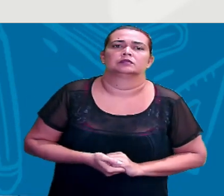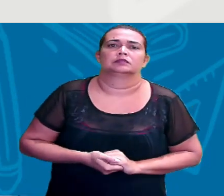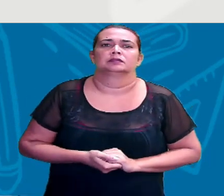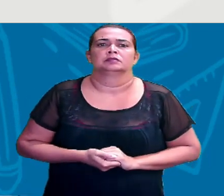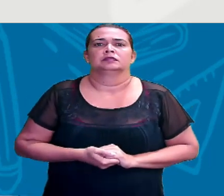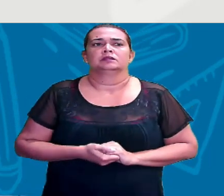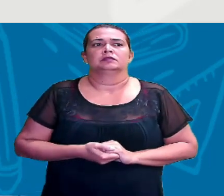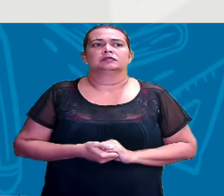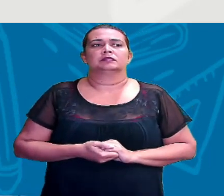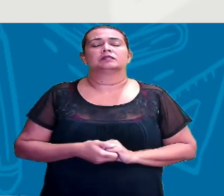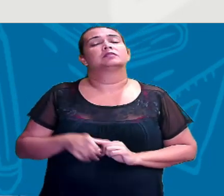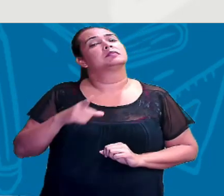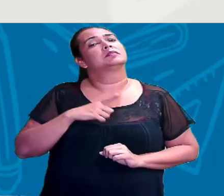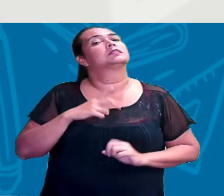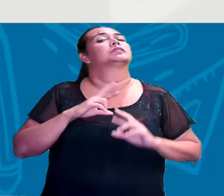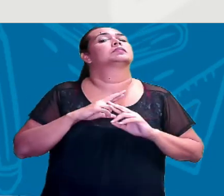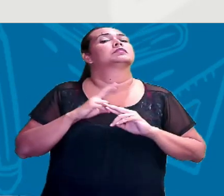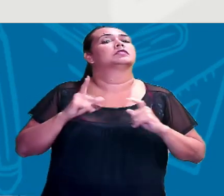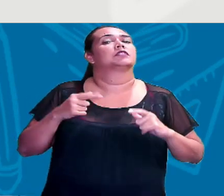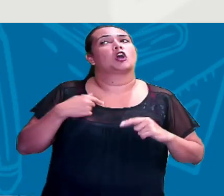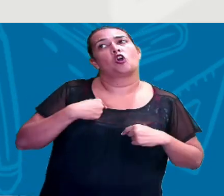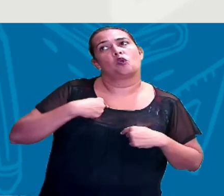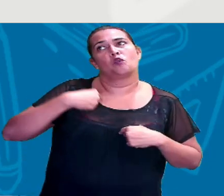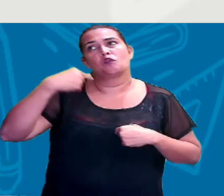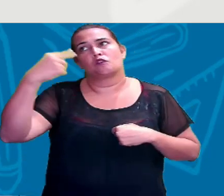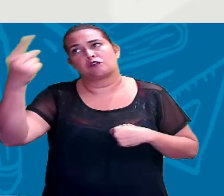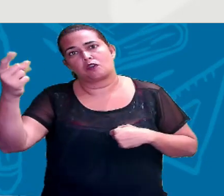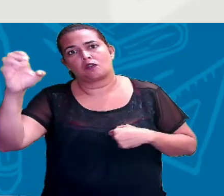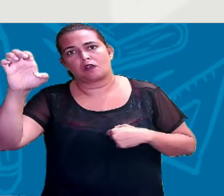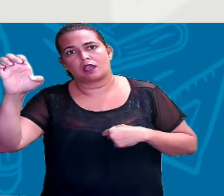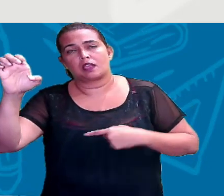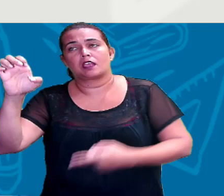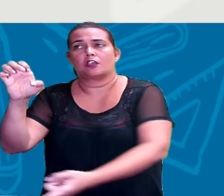imigrante. Então tem essa diferença, certo?